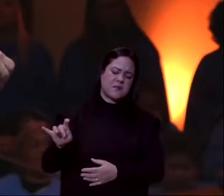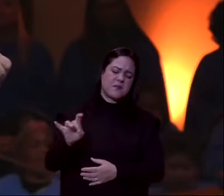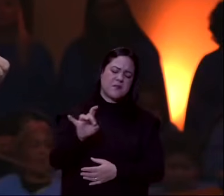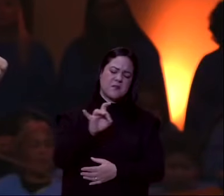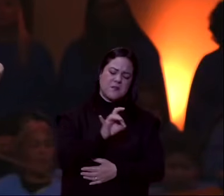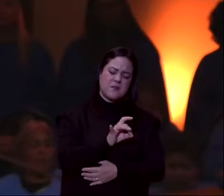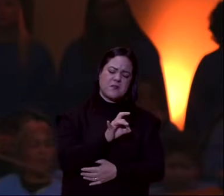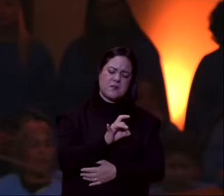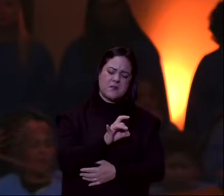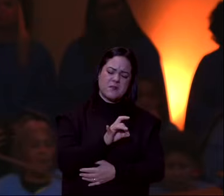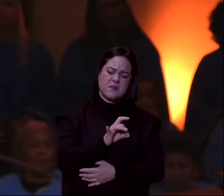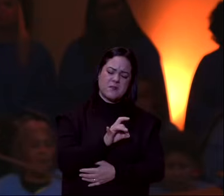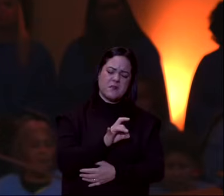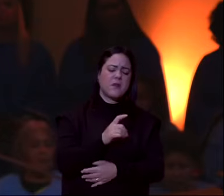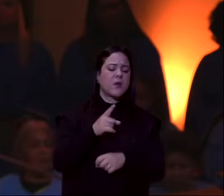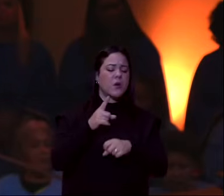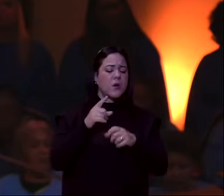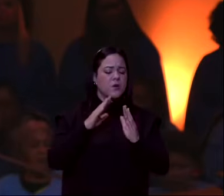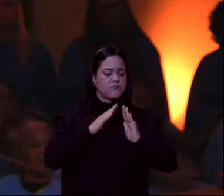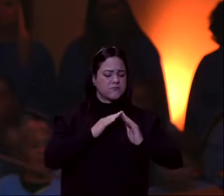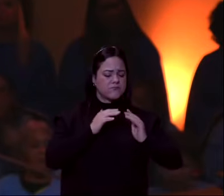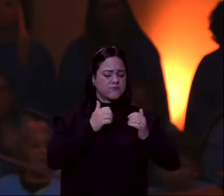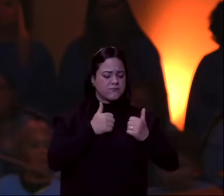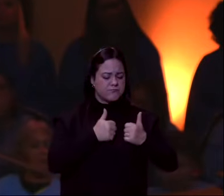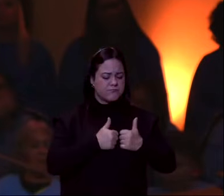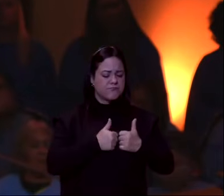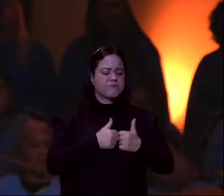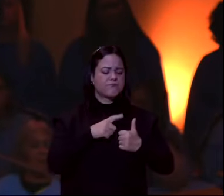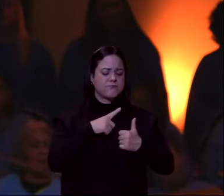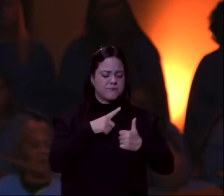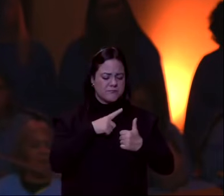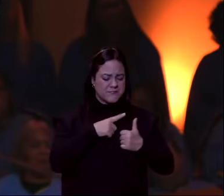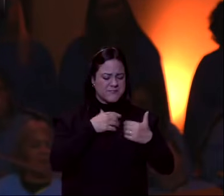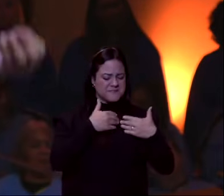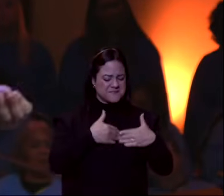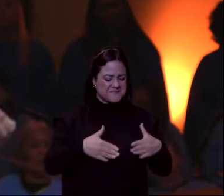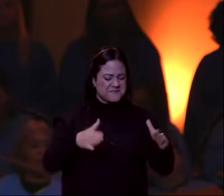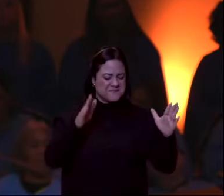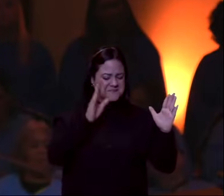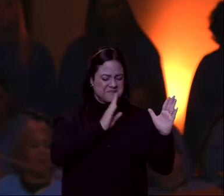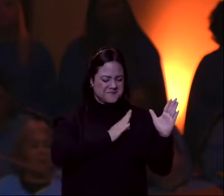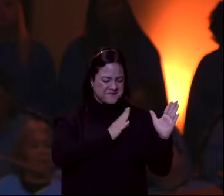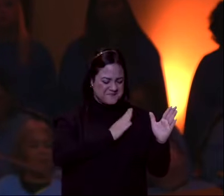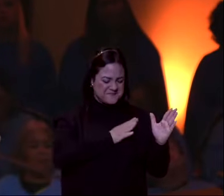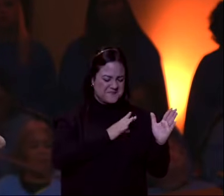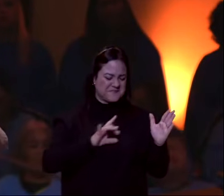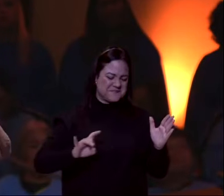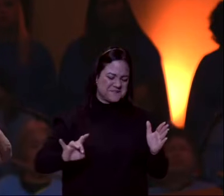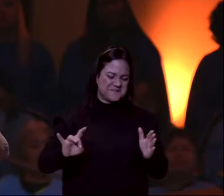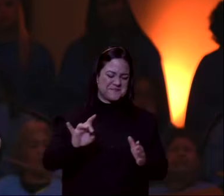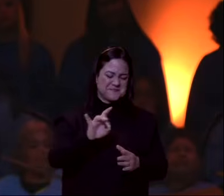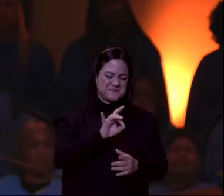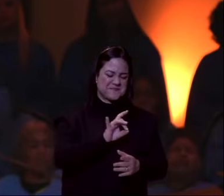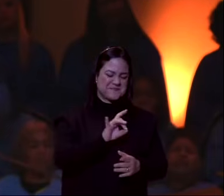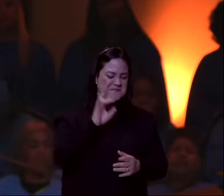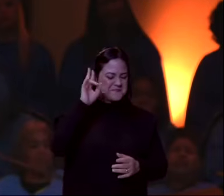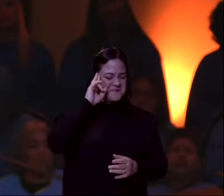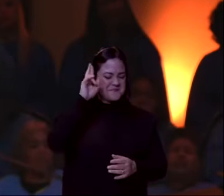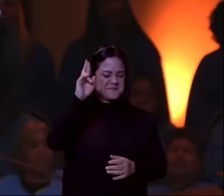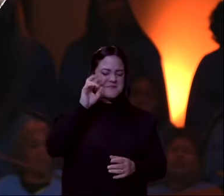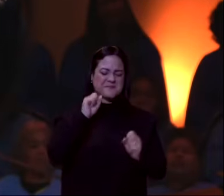pessoas, e que o templo do Senhor seja inaugurado no coração delas, e que o